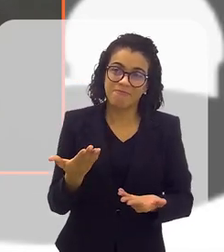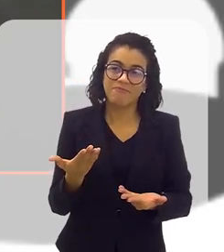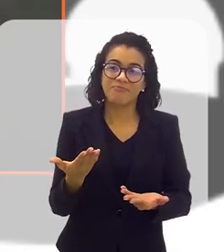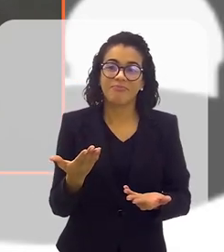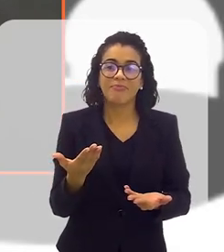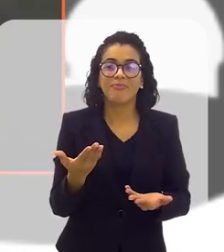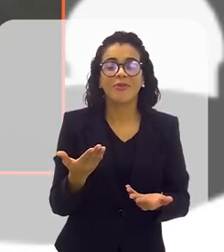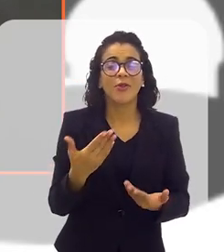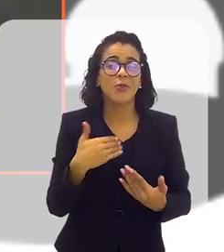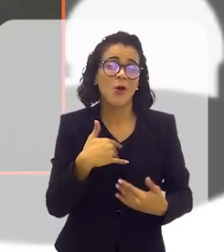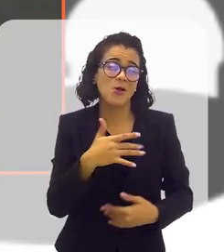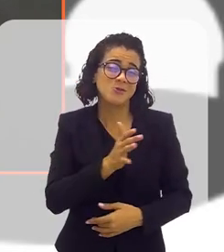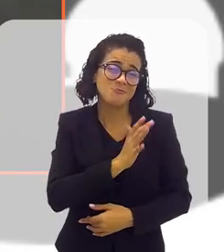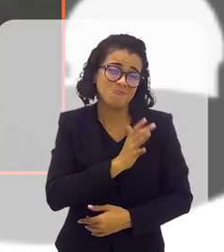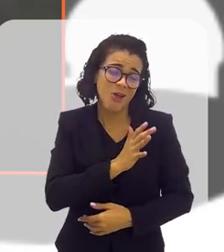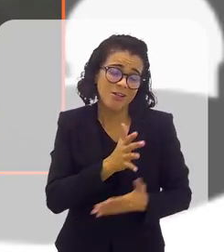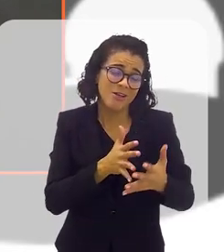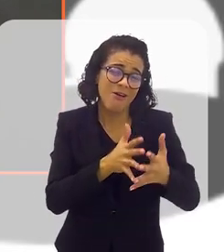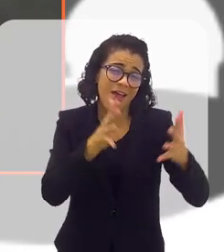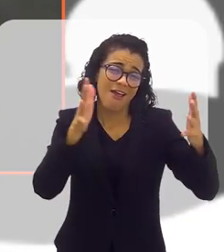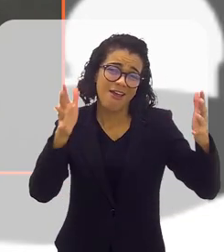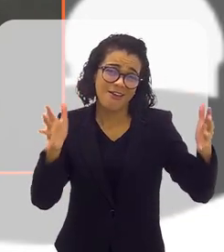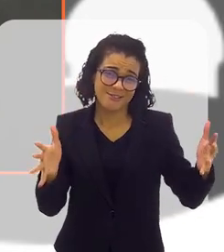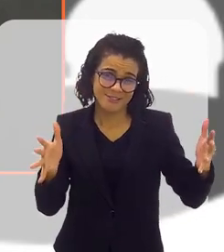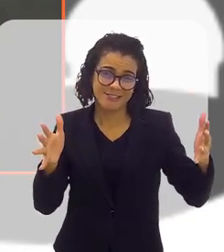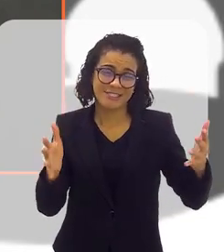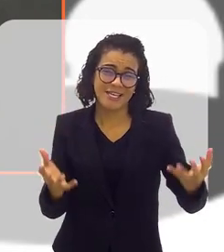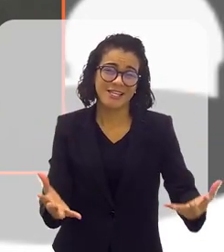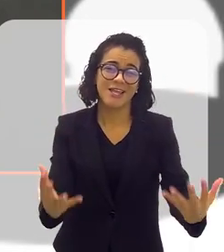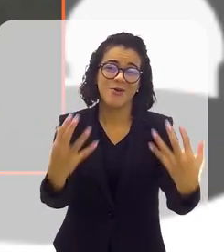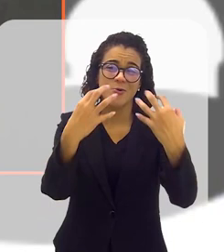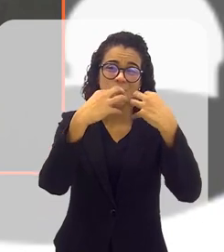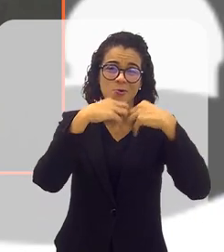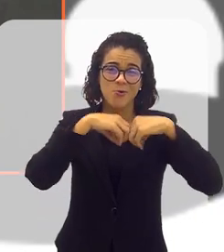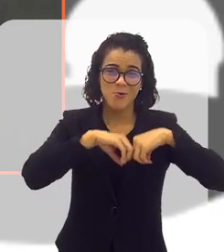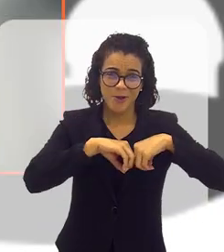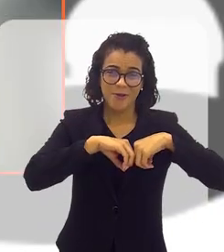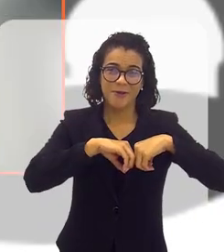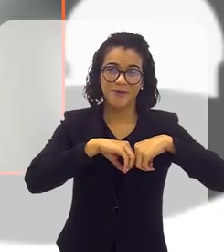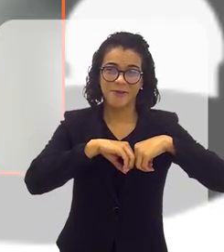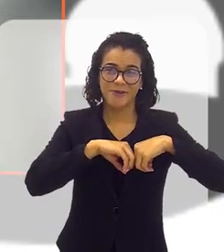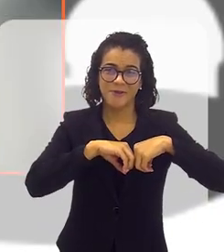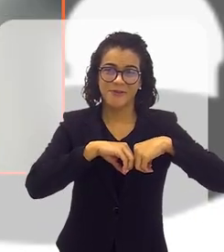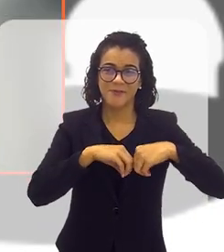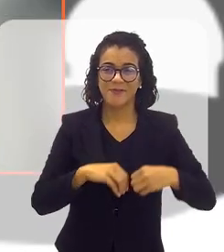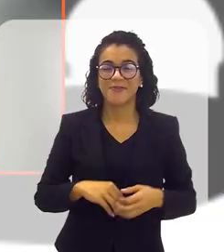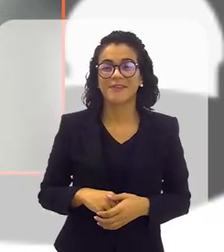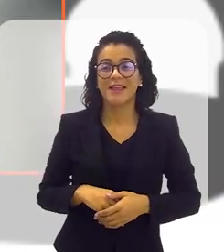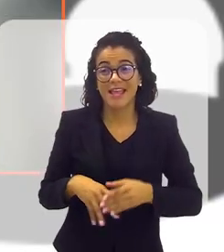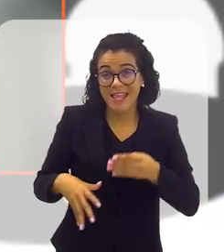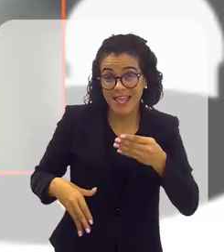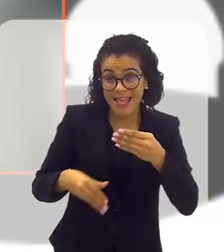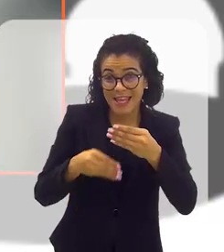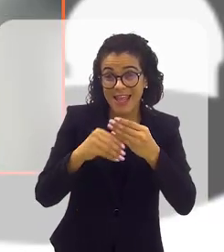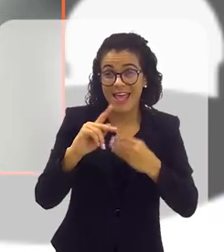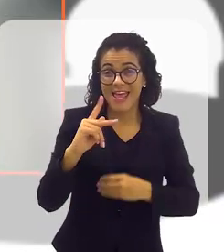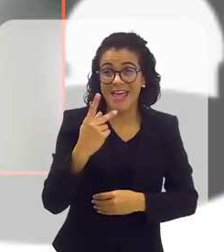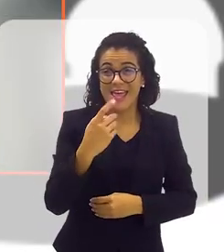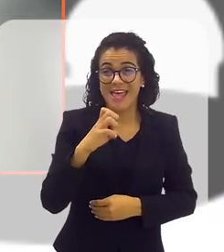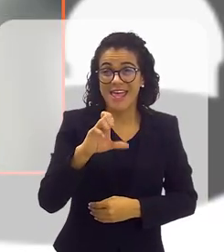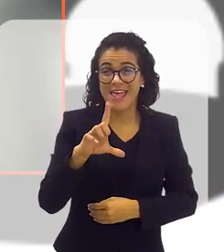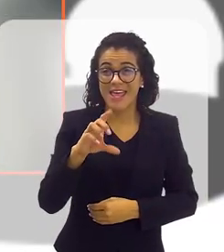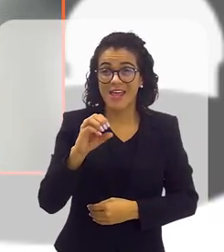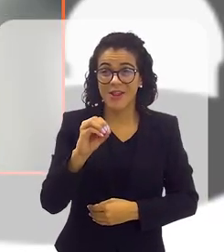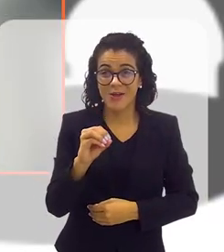www.bemquerermulher.org.br, e que nosso coração é gigante, nosso coração E é de mulher, agregando só e aqui cabe todos. o que a